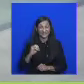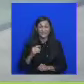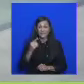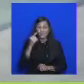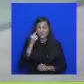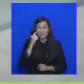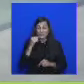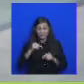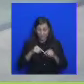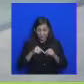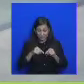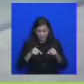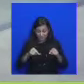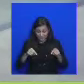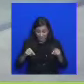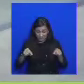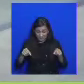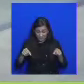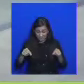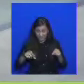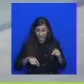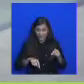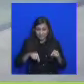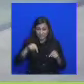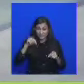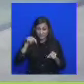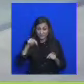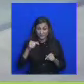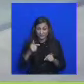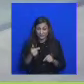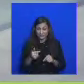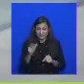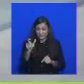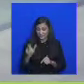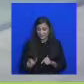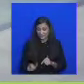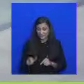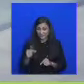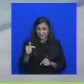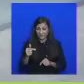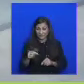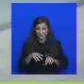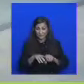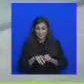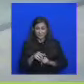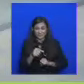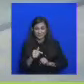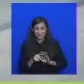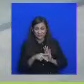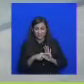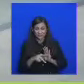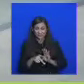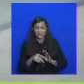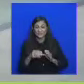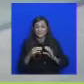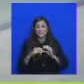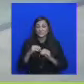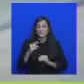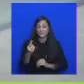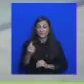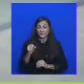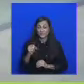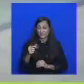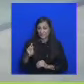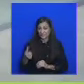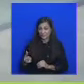E vamos confirmar então os 7 números para as 7 colunas do Super 7, hoje concurso número